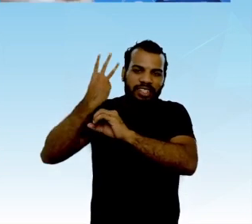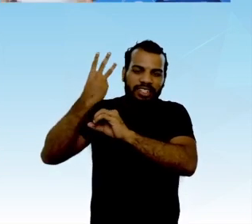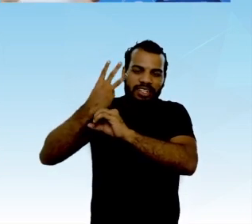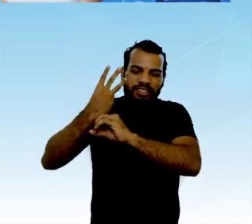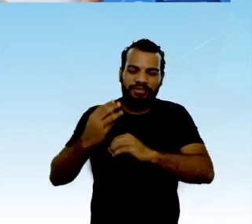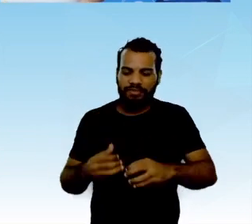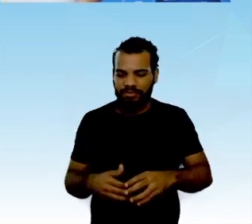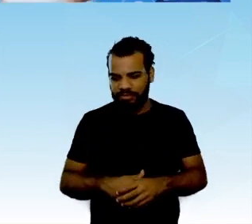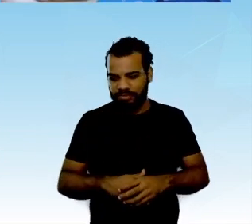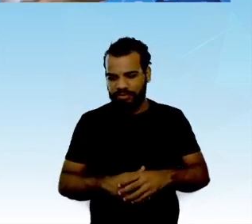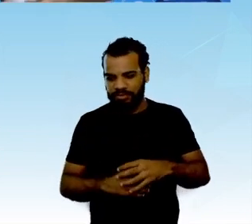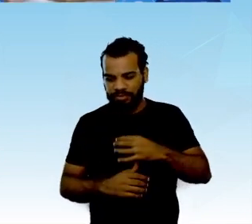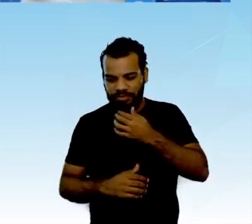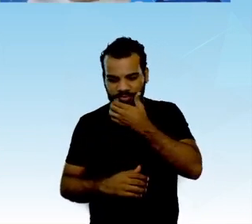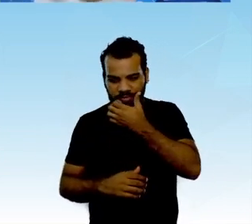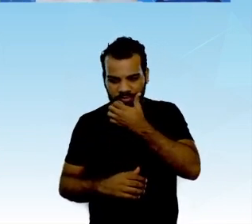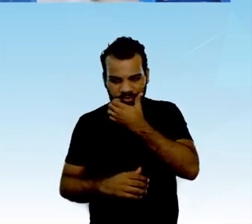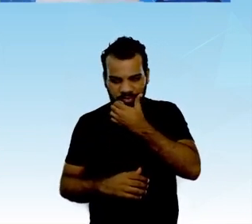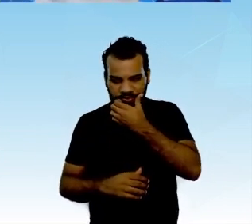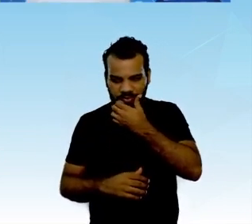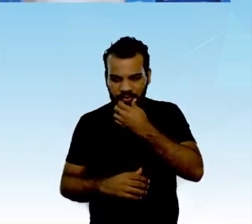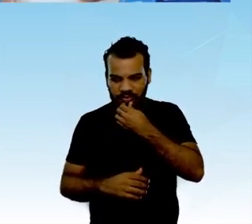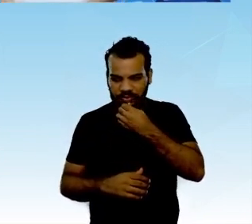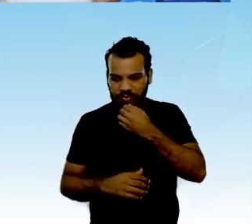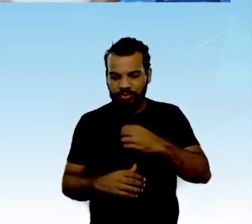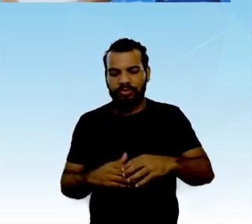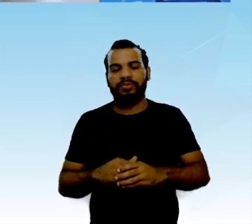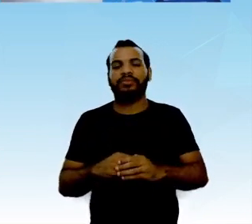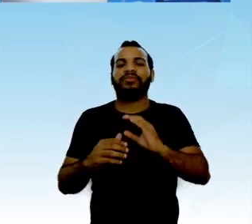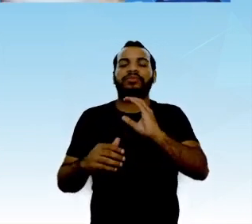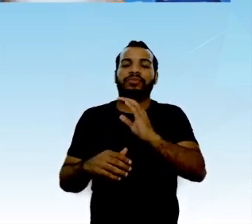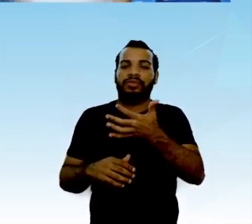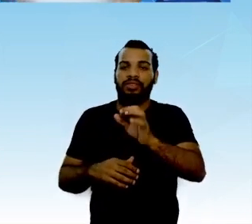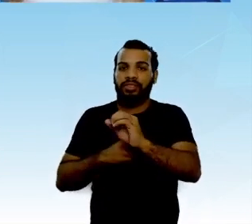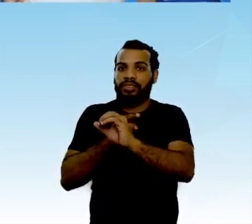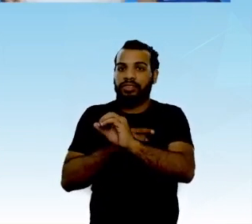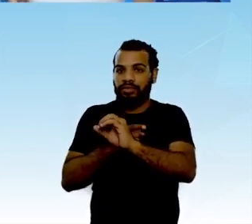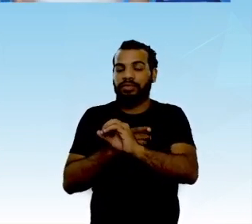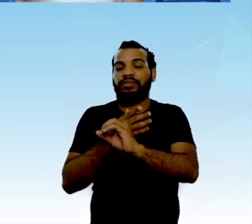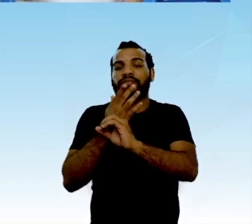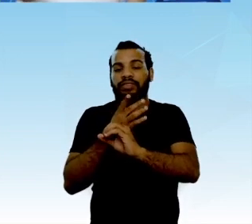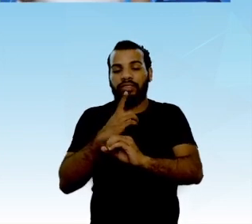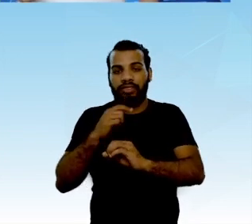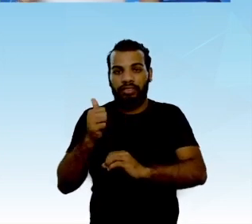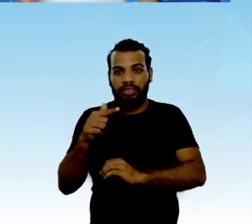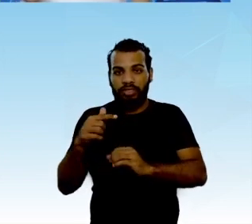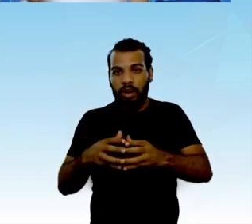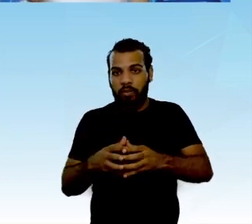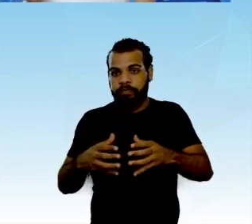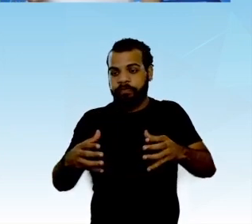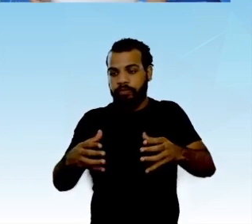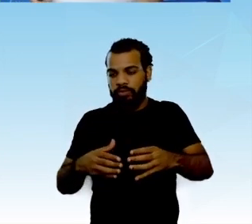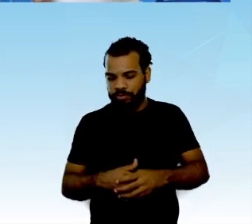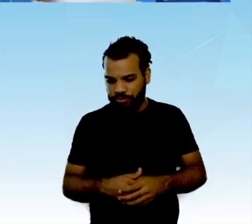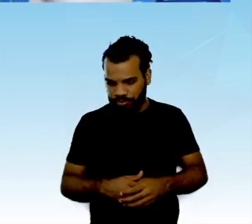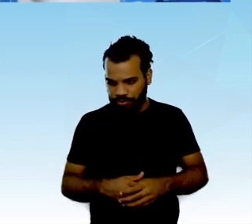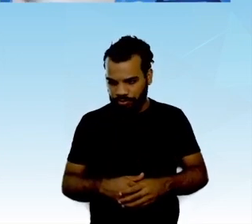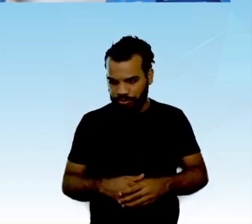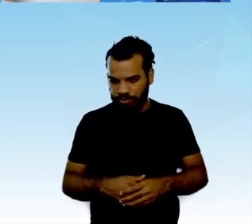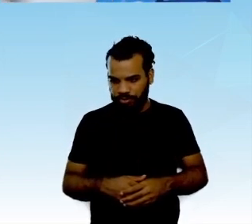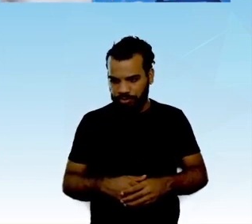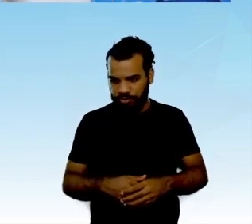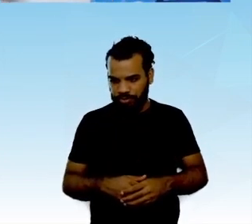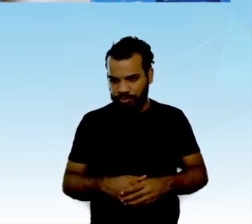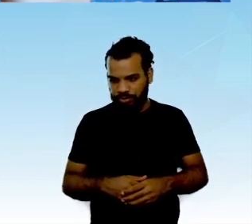esse trilho, numa variação de 10 graus Celsius, dilatou 17 milímetros. Letra